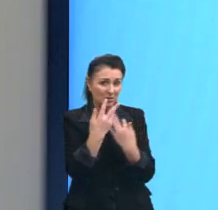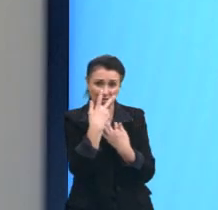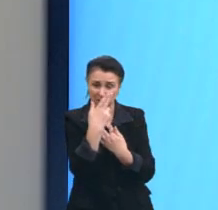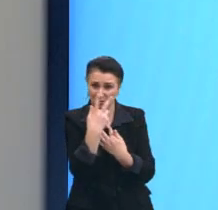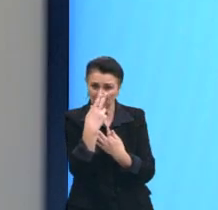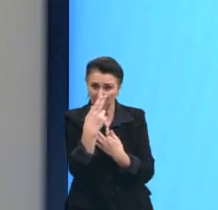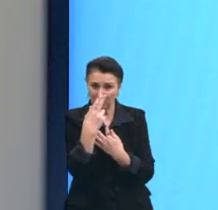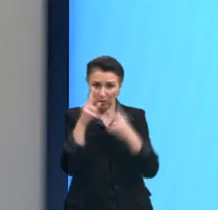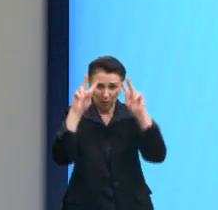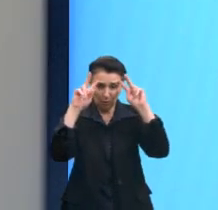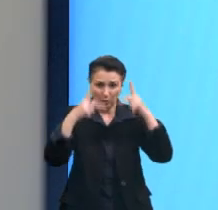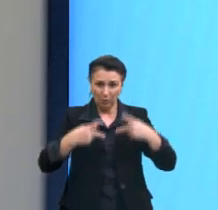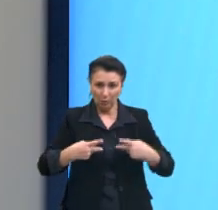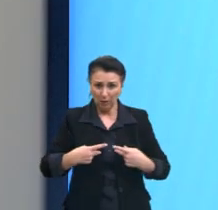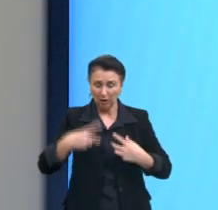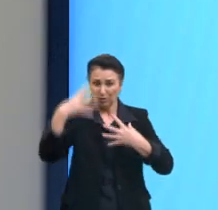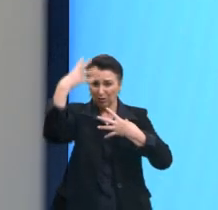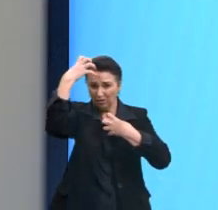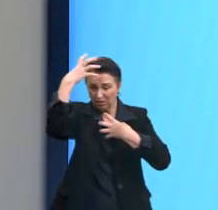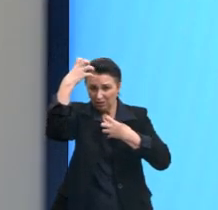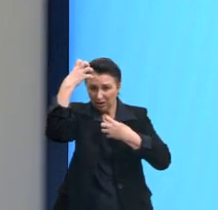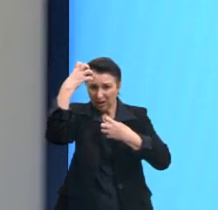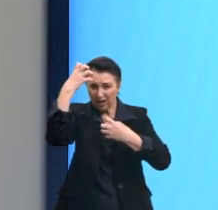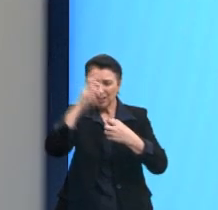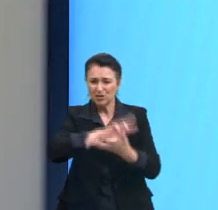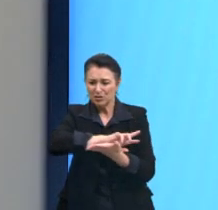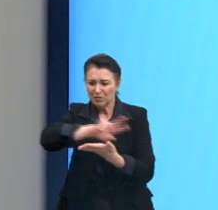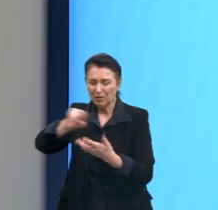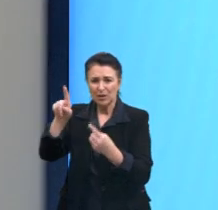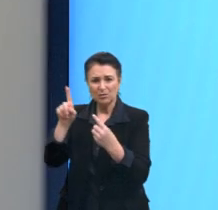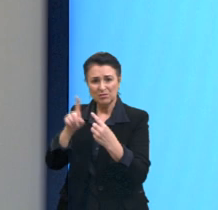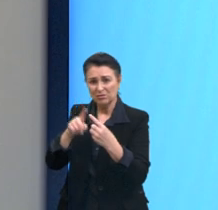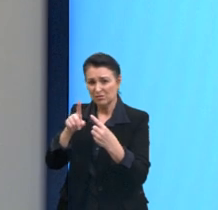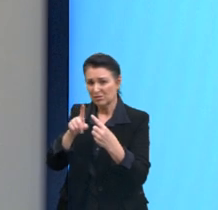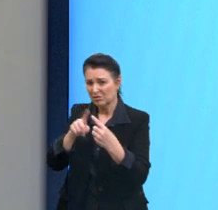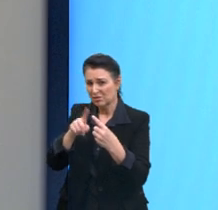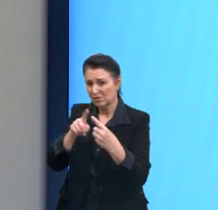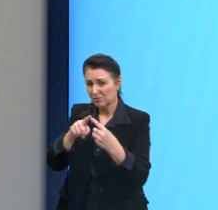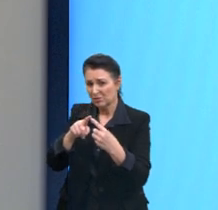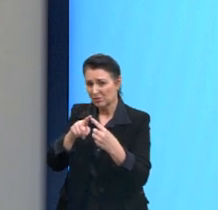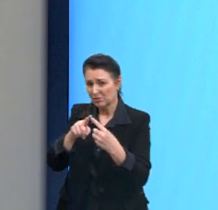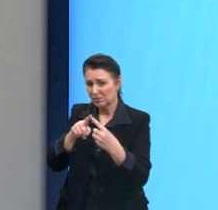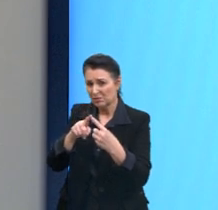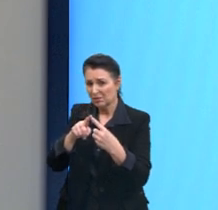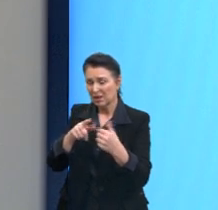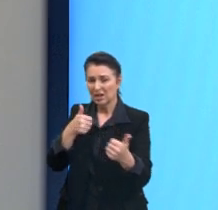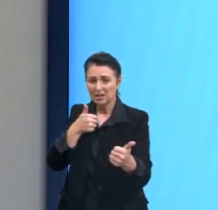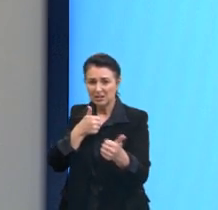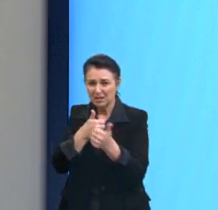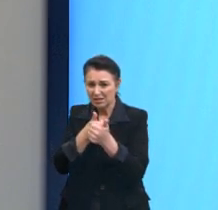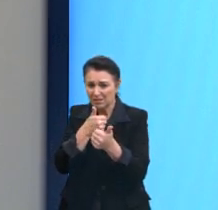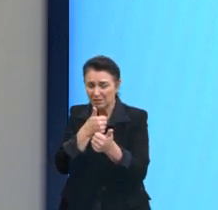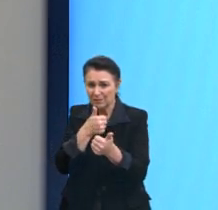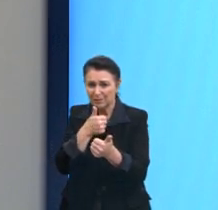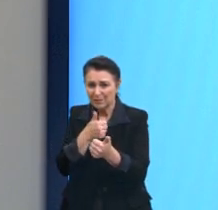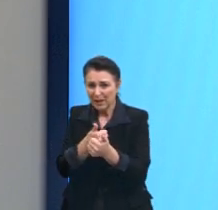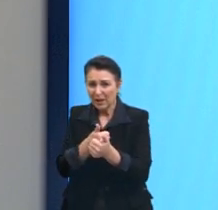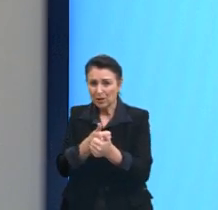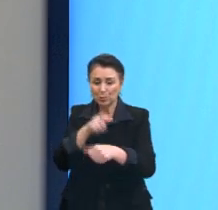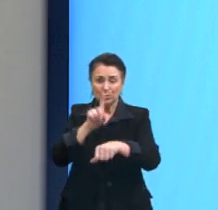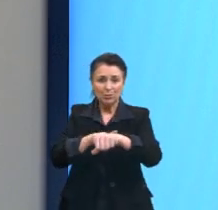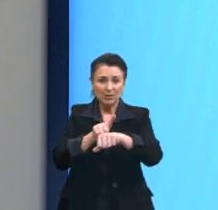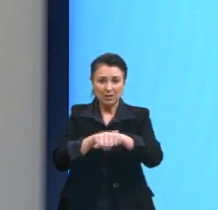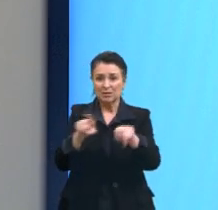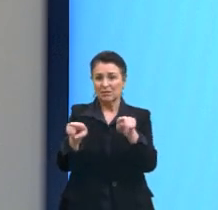olha que humanos depois é guri lá eles têm mesmo ancestral comum mais recente Olha alí de acordo com esse